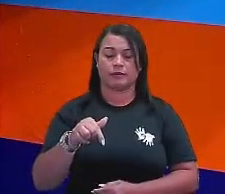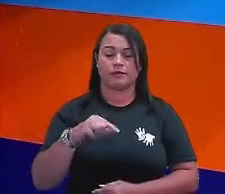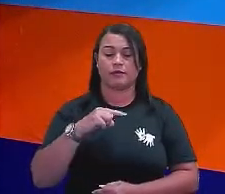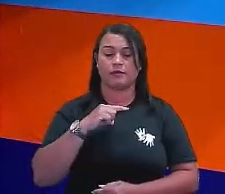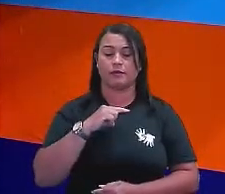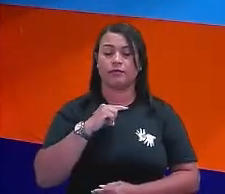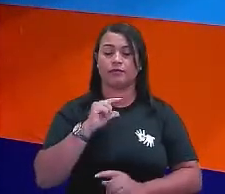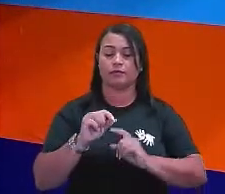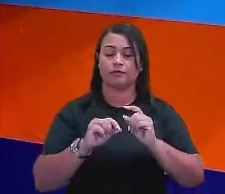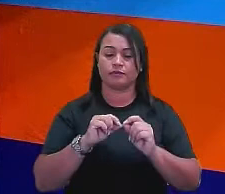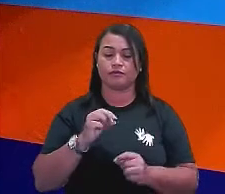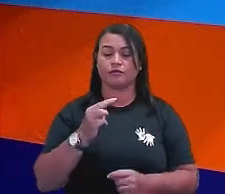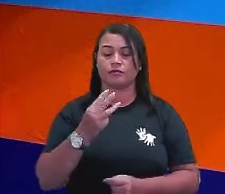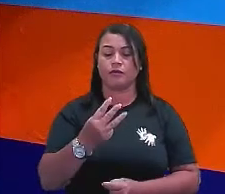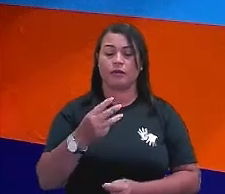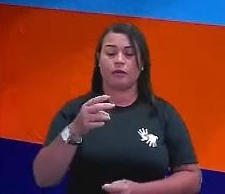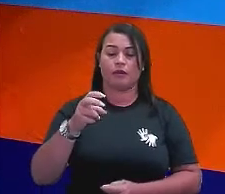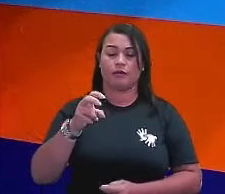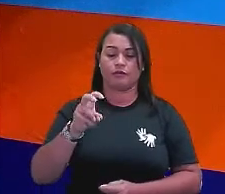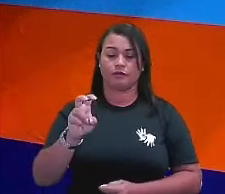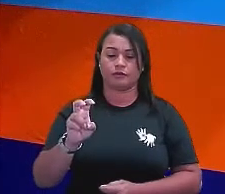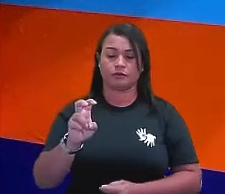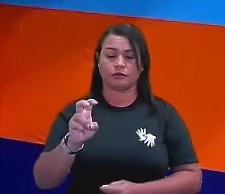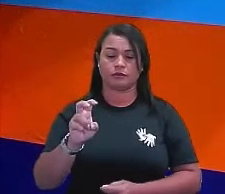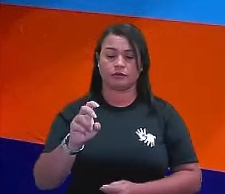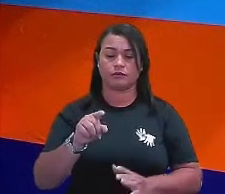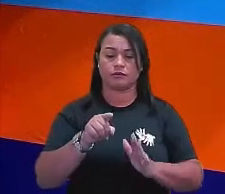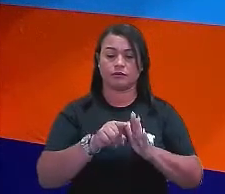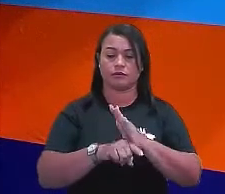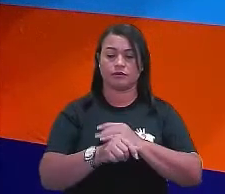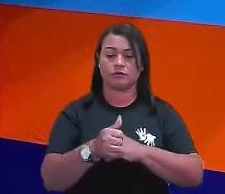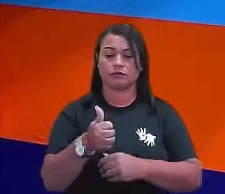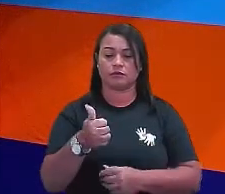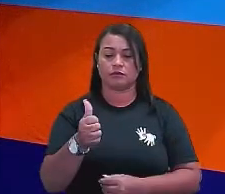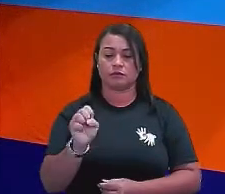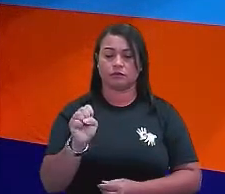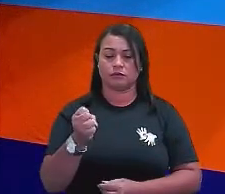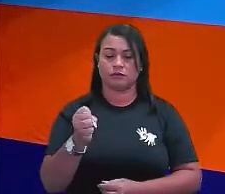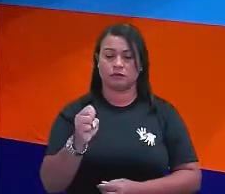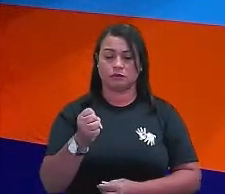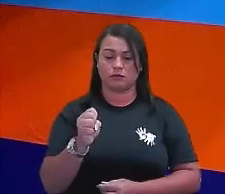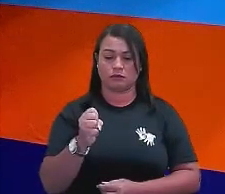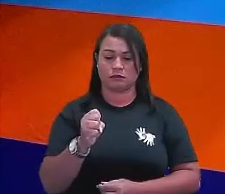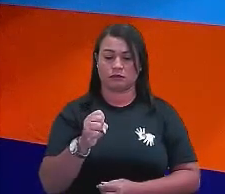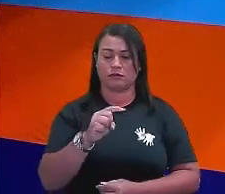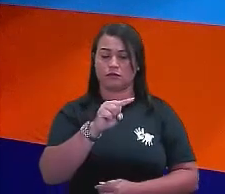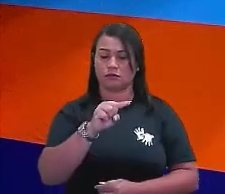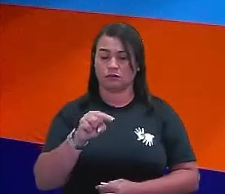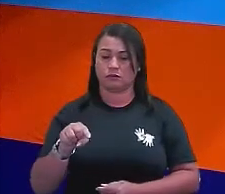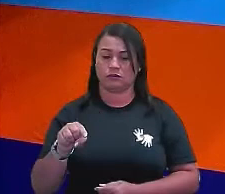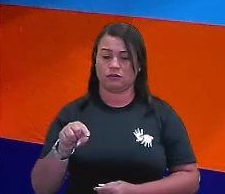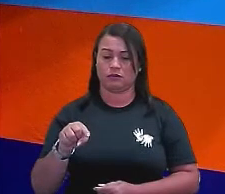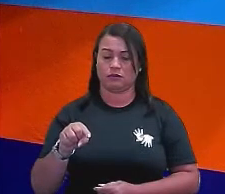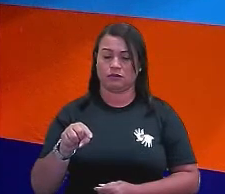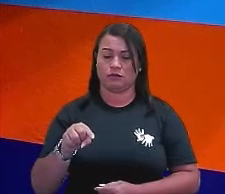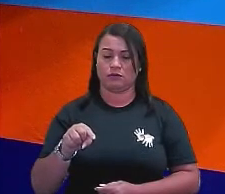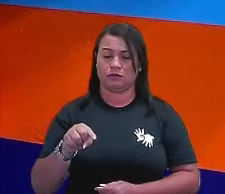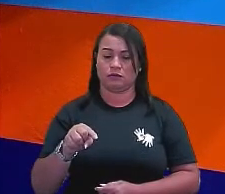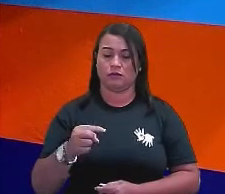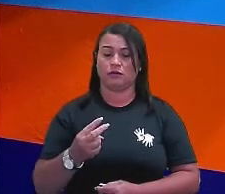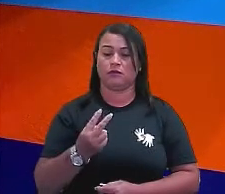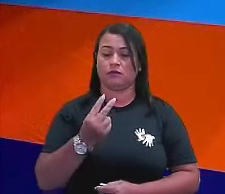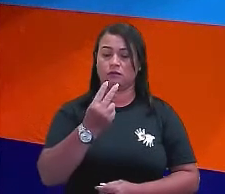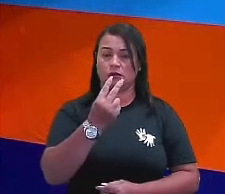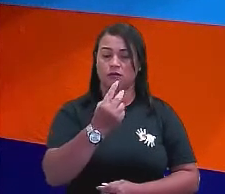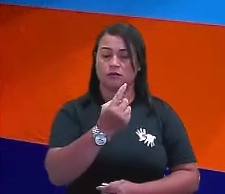ter 35 menos 18, tá? Vou cortar aqui, ó, e vai ficar o